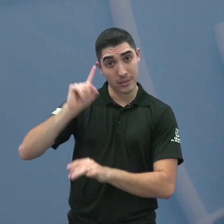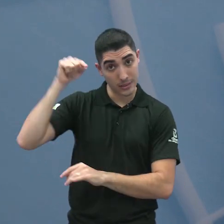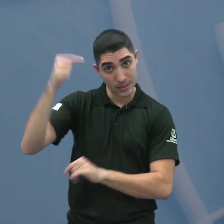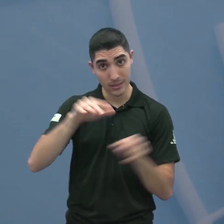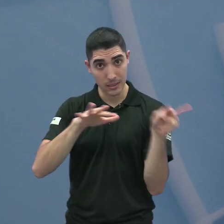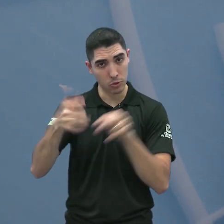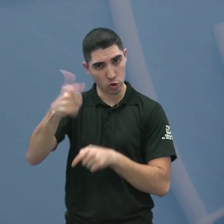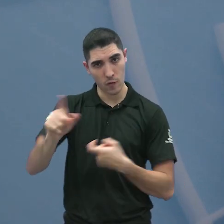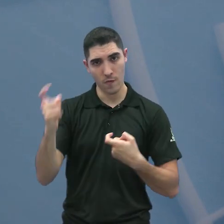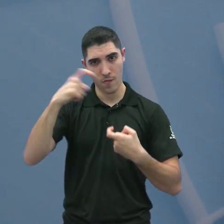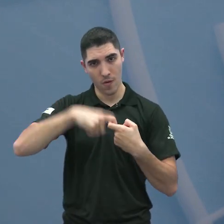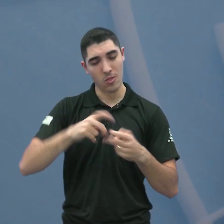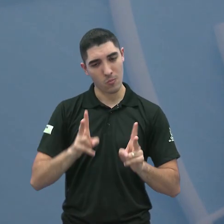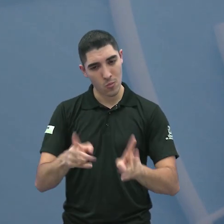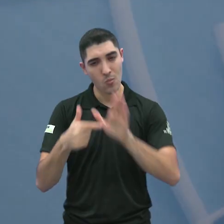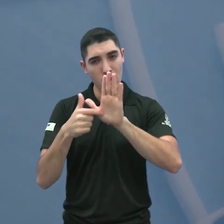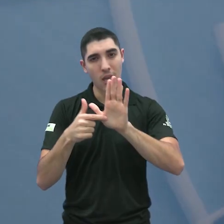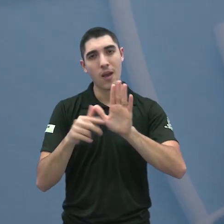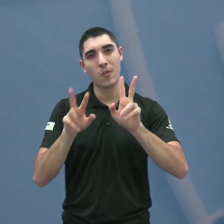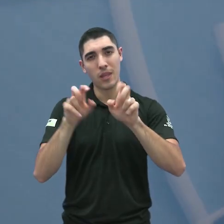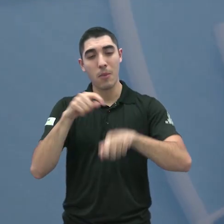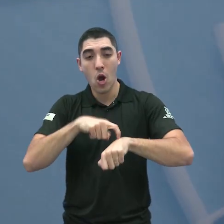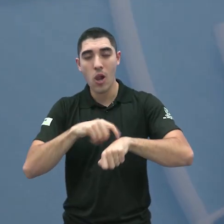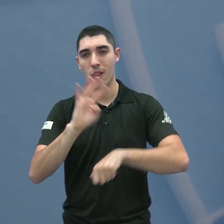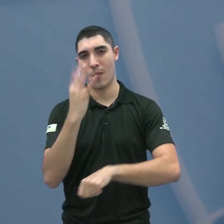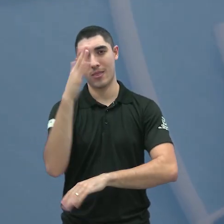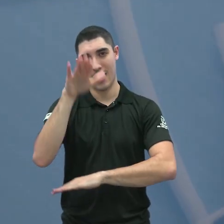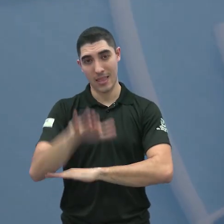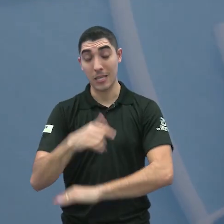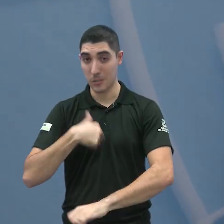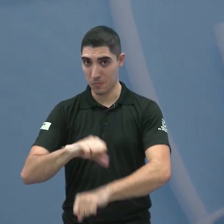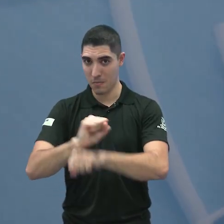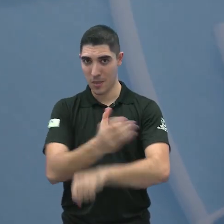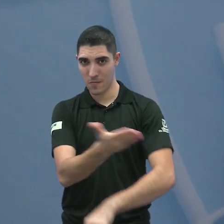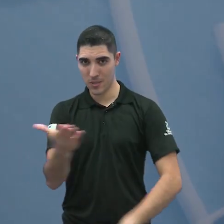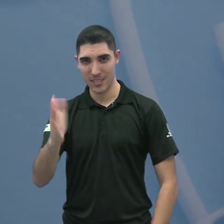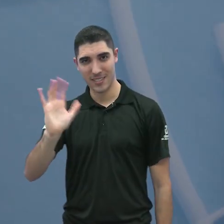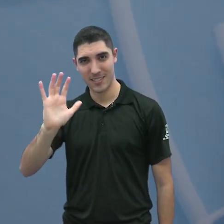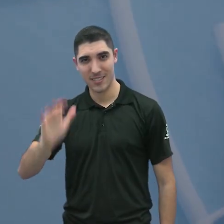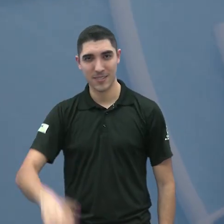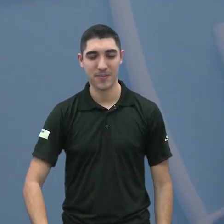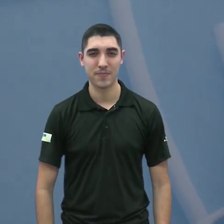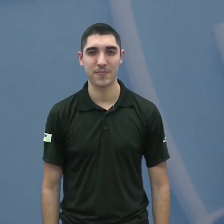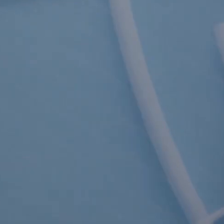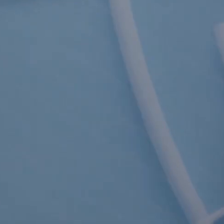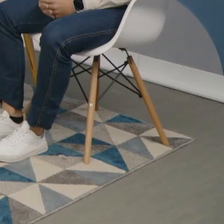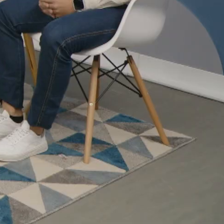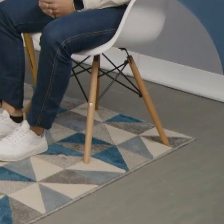estamos de volta novamente a partir das 4 da tarde. E eu espero vocês. Até mais!